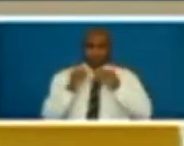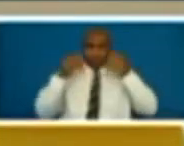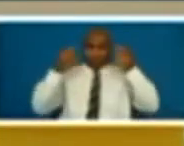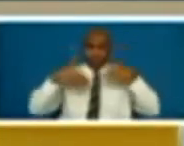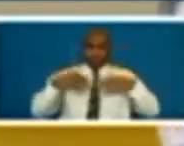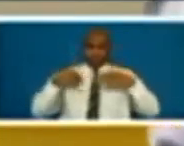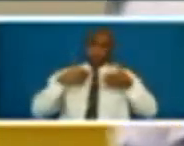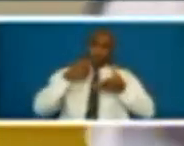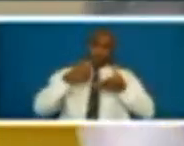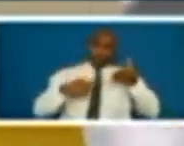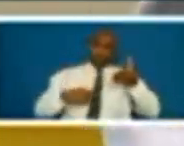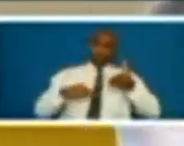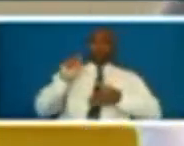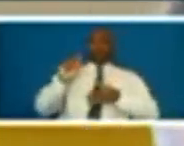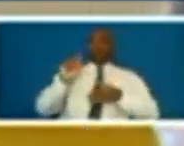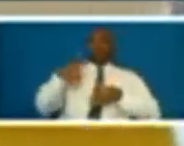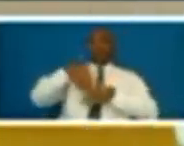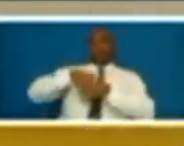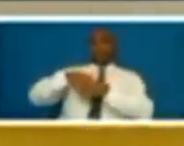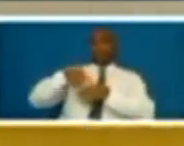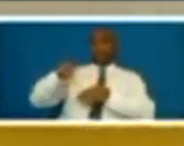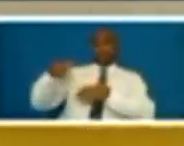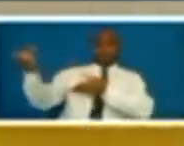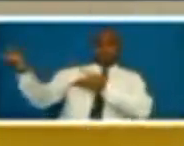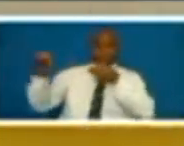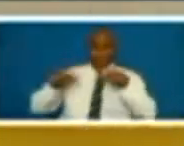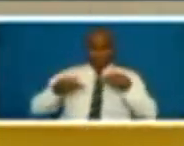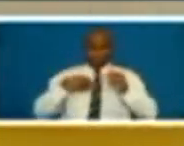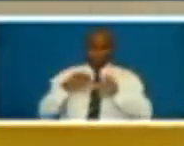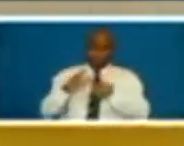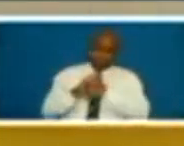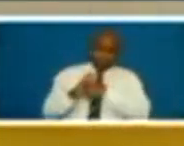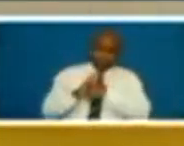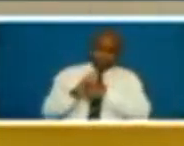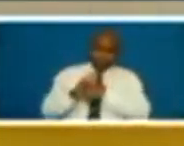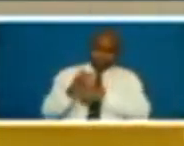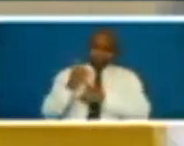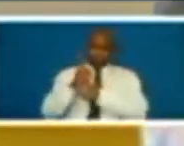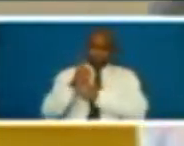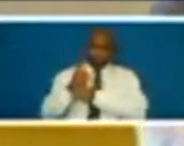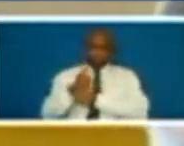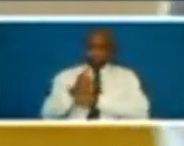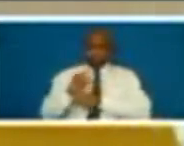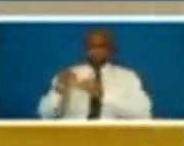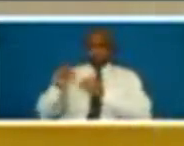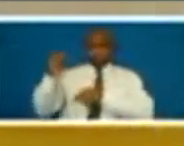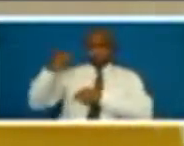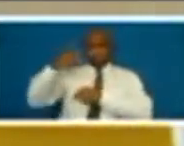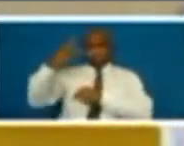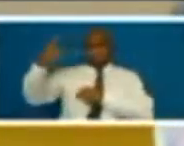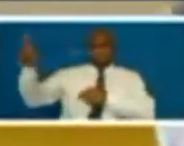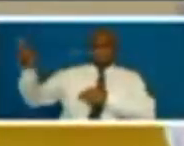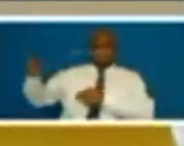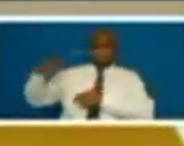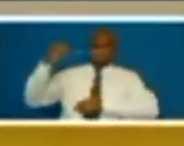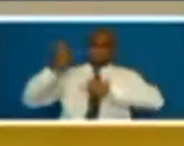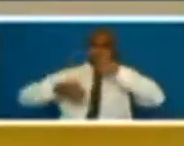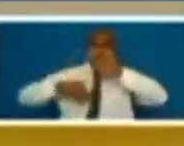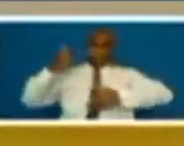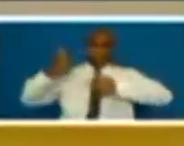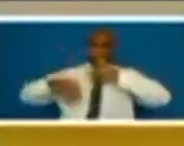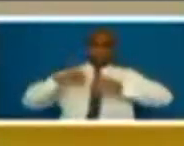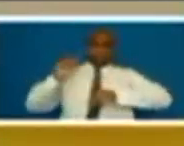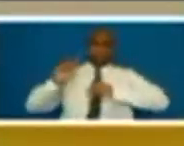ampla defesa e devido processo legal os responsáveis se manifestado mantiveram inertes não